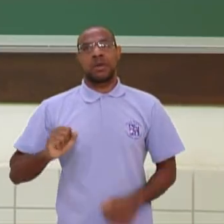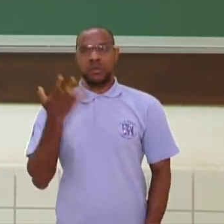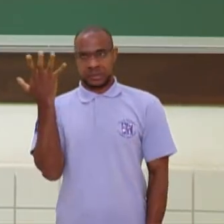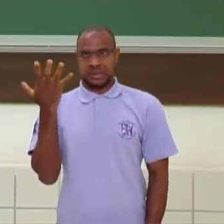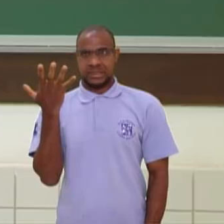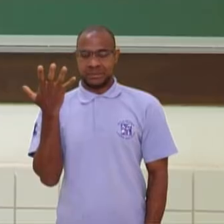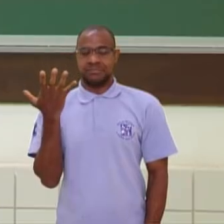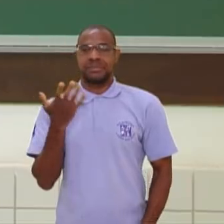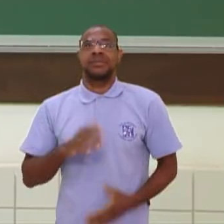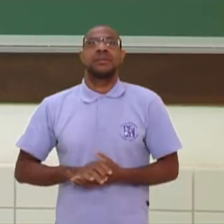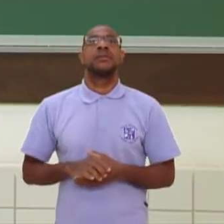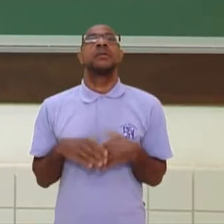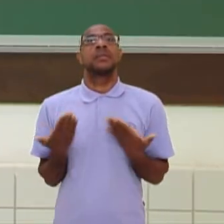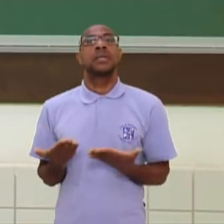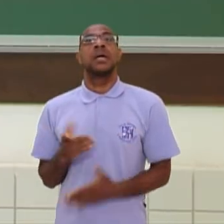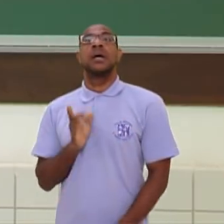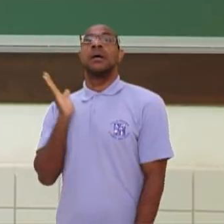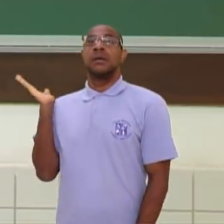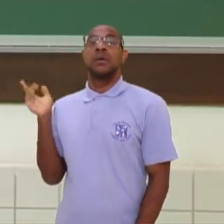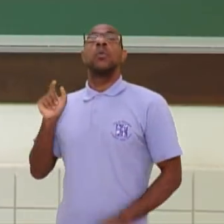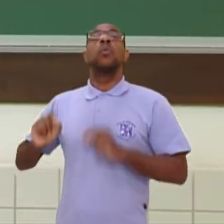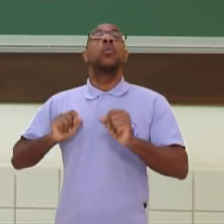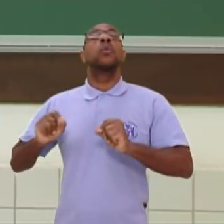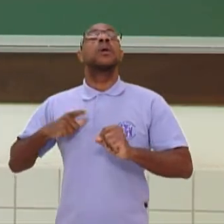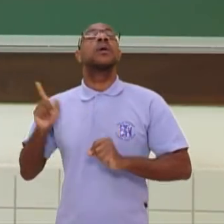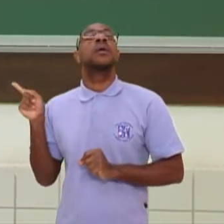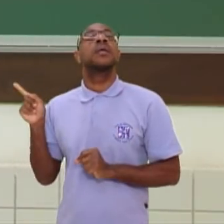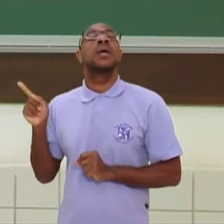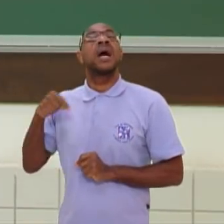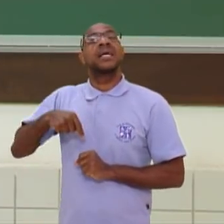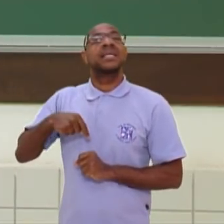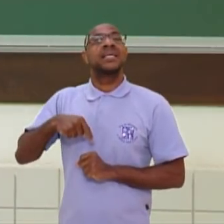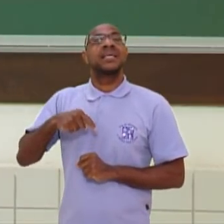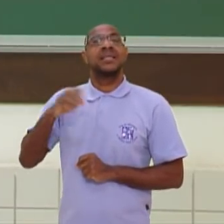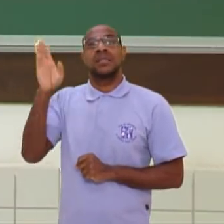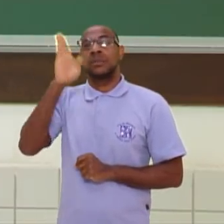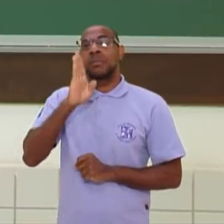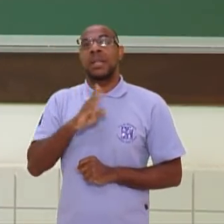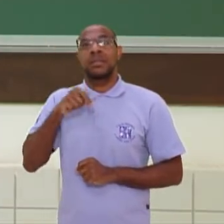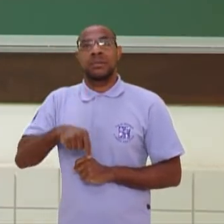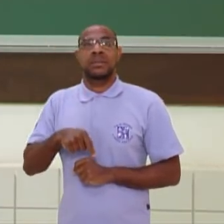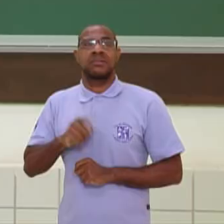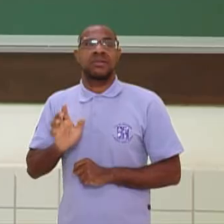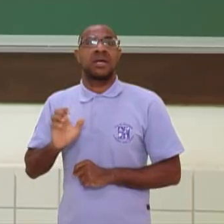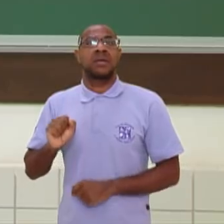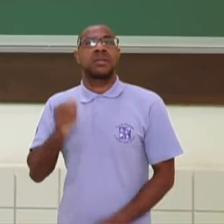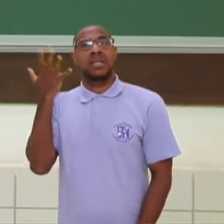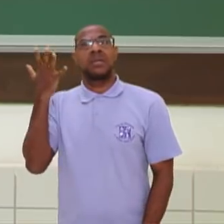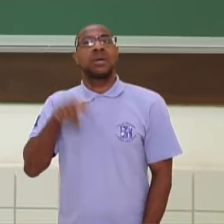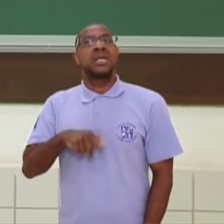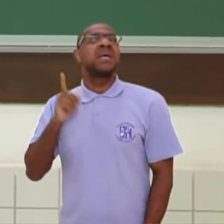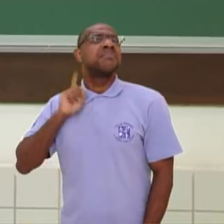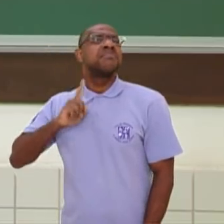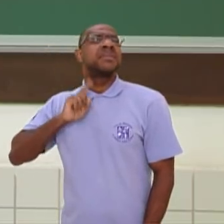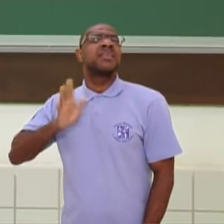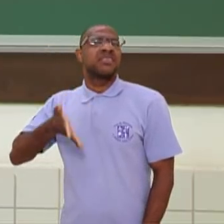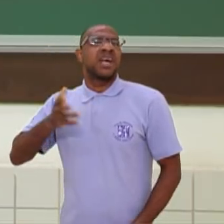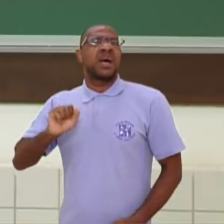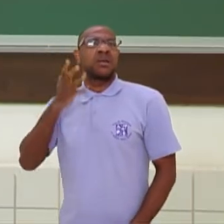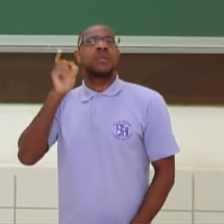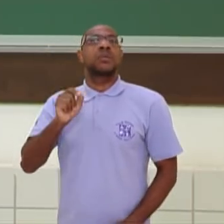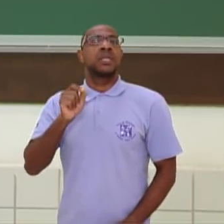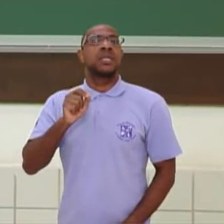dentro desse contexto que temos ali, no nosso país acontece muito, que já aconteceu até em Minas Gerais, quando você pega